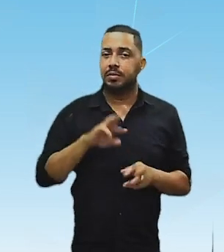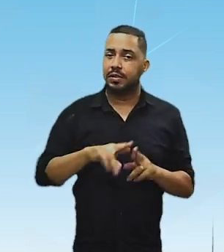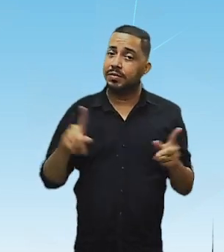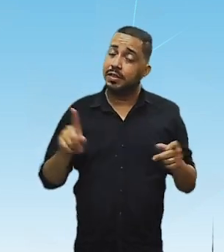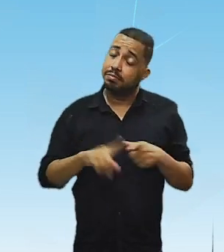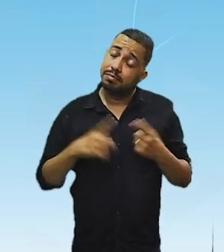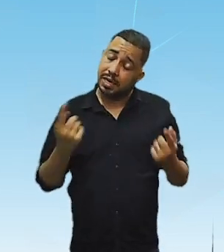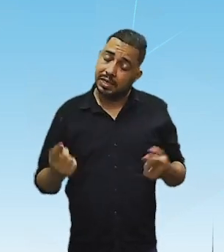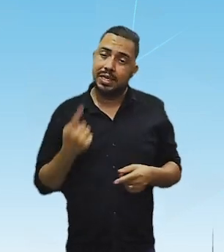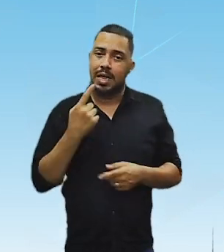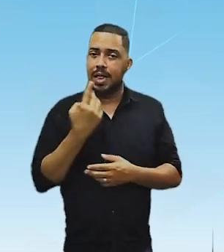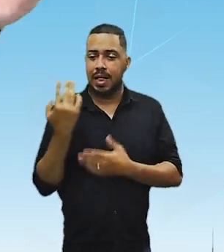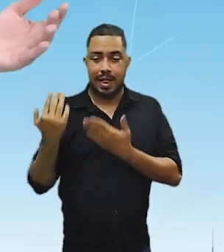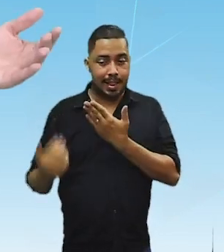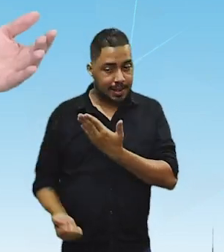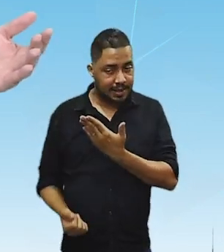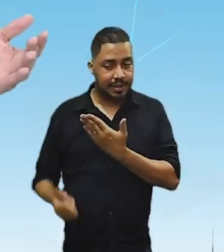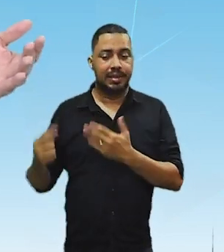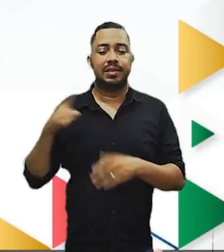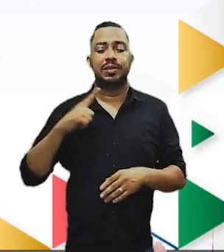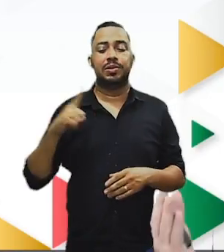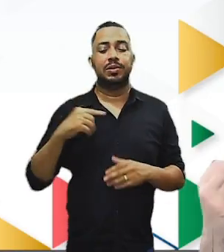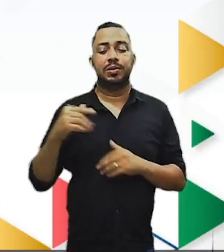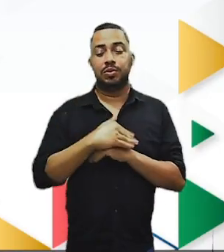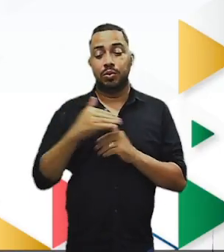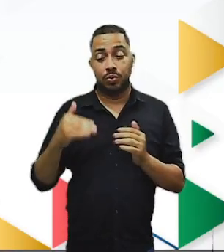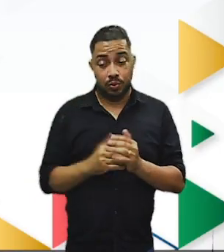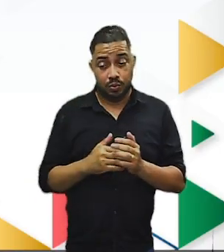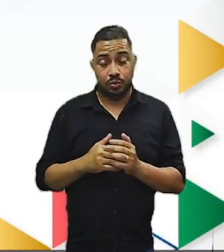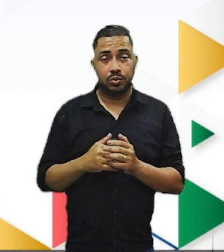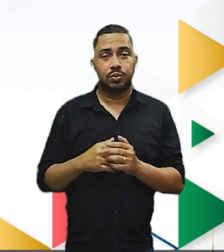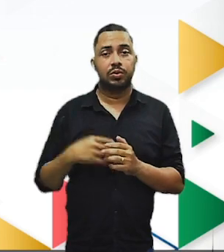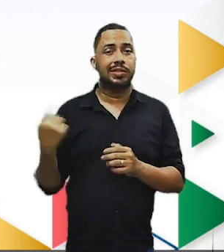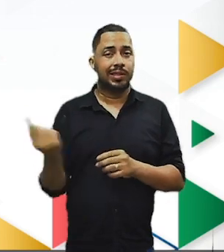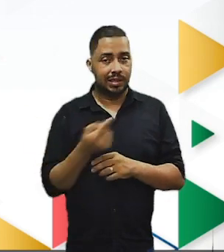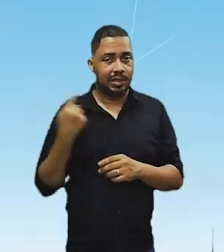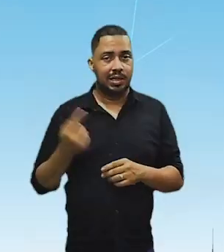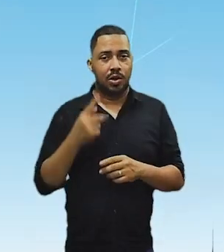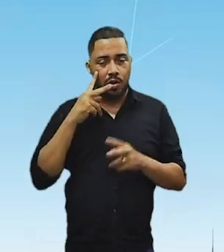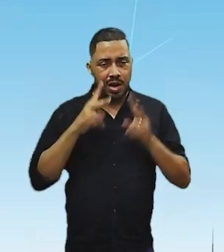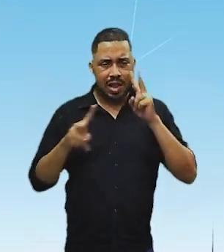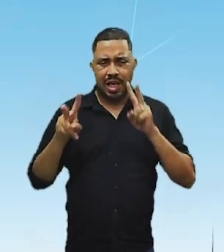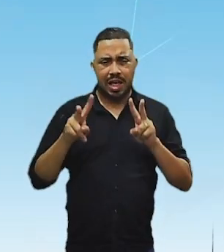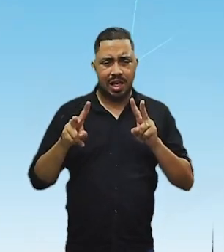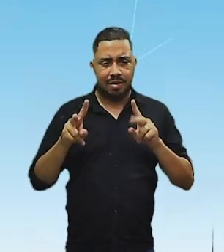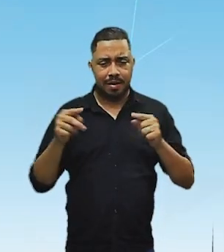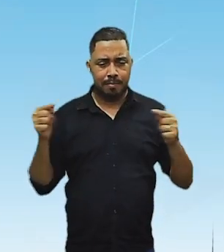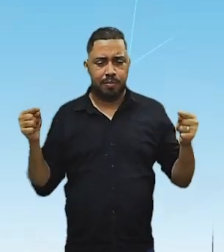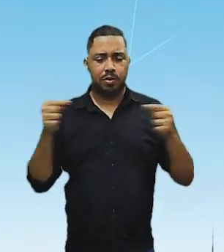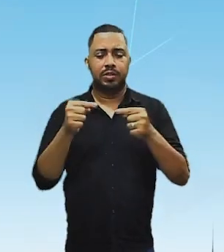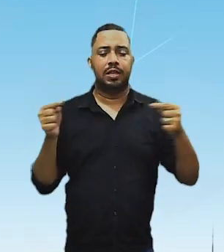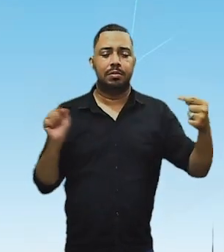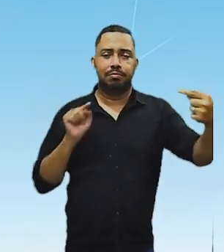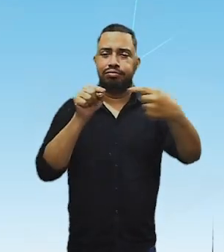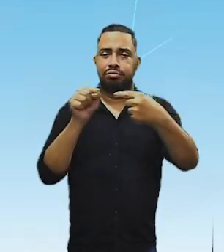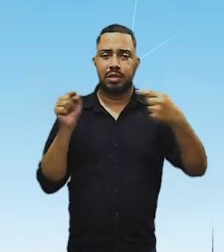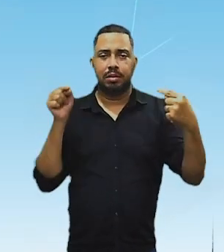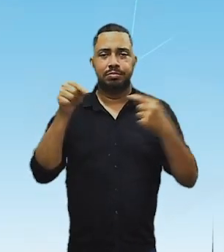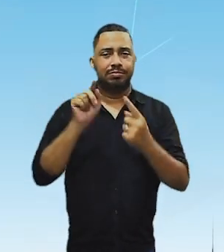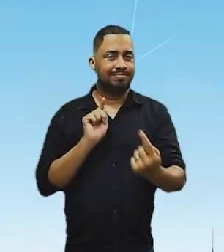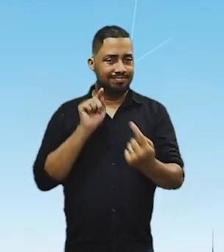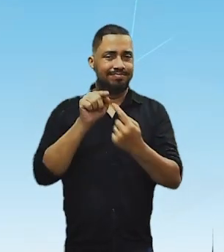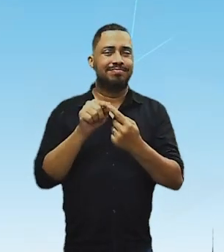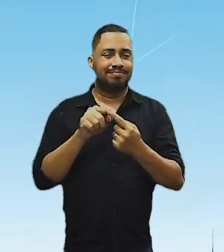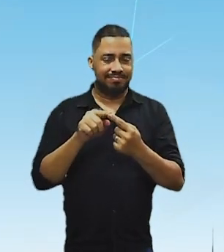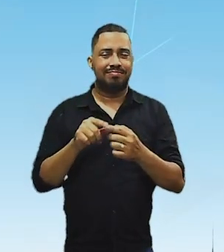ponto aqui, certo? Todos têm olhares diferentes, mas apontando para o mesmo fim. Que tal em sala